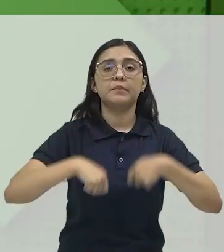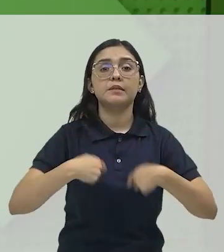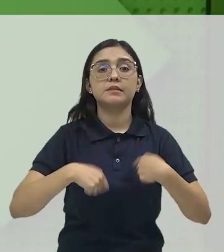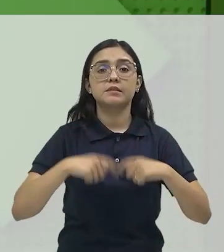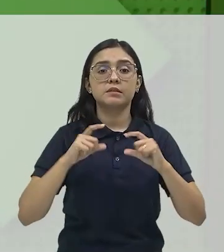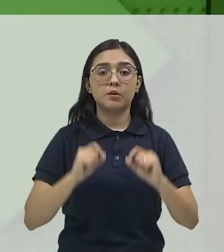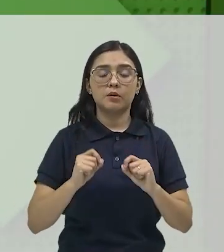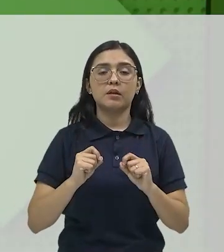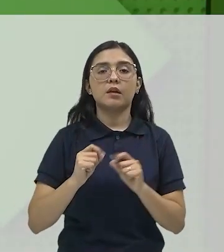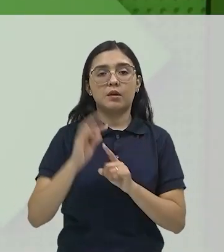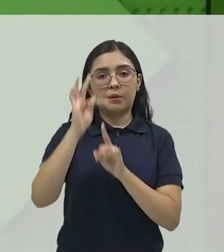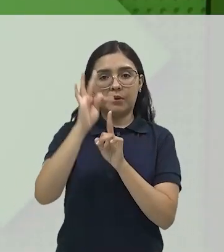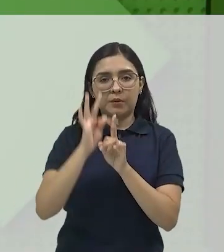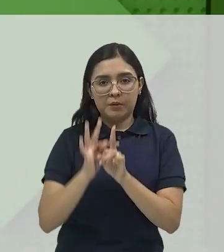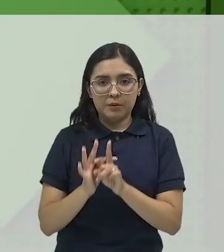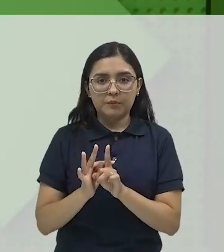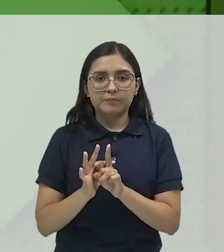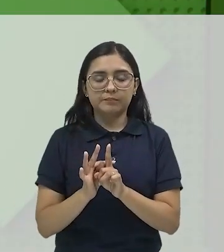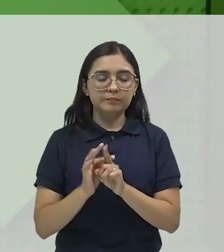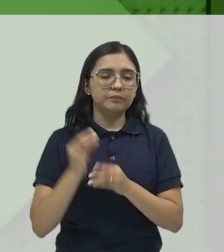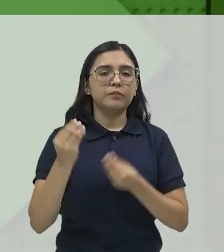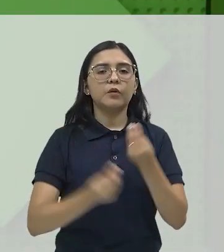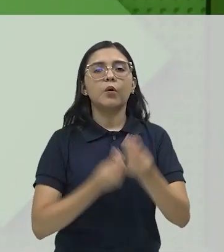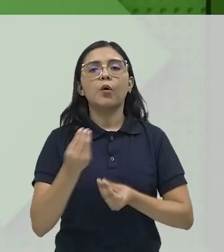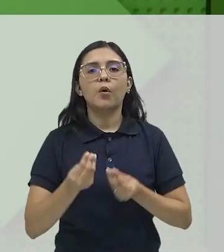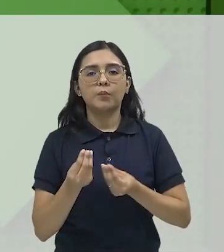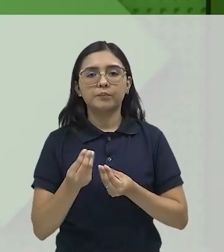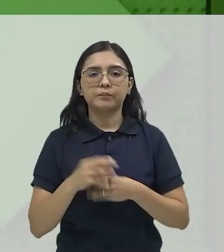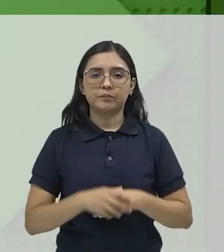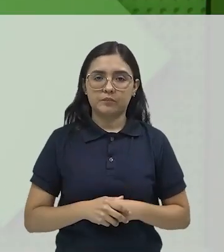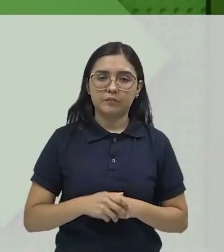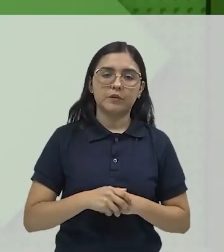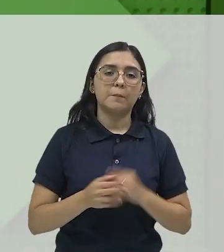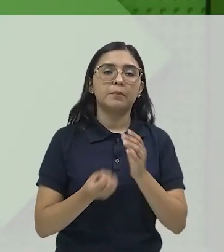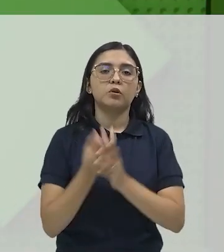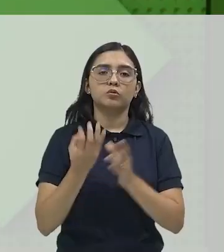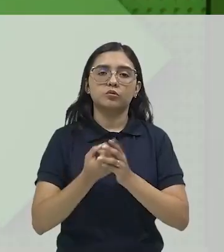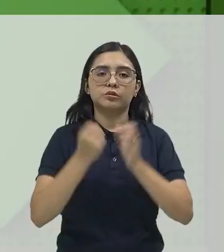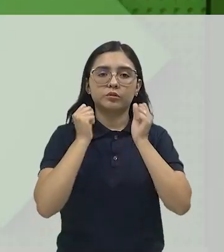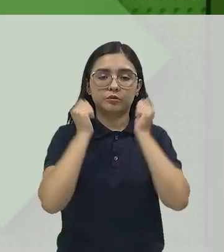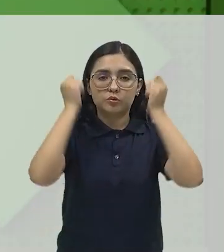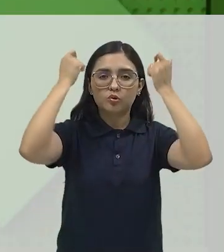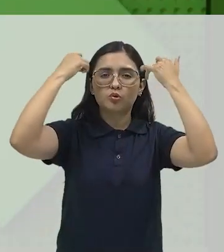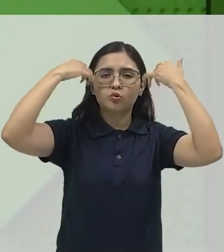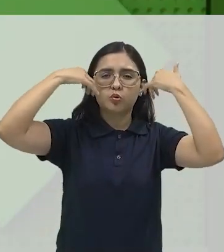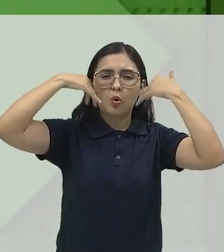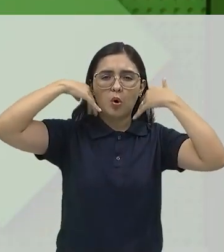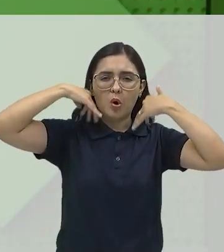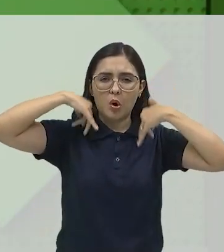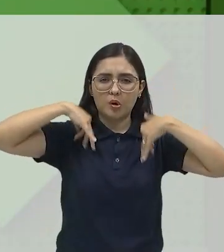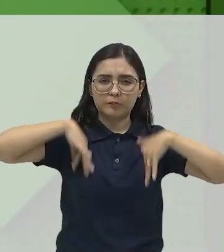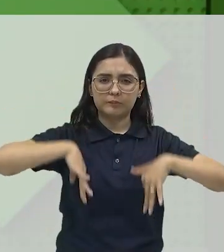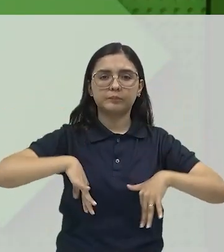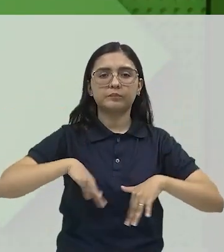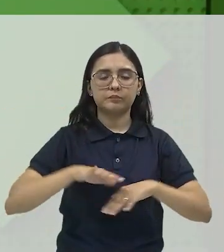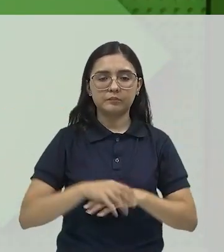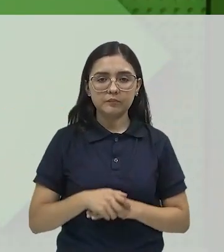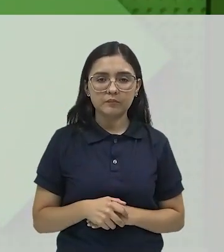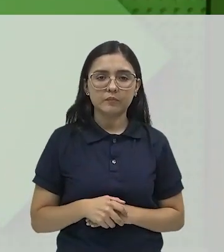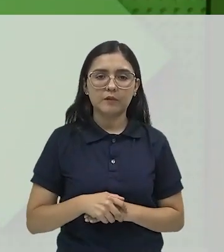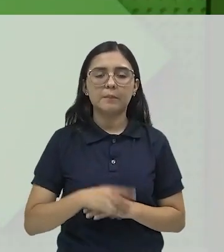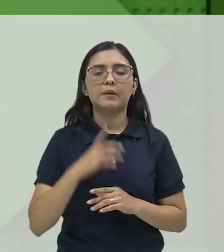ser resfriado. E de que maneira que ele vai ser resfriado? Produzindo suor. Então, o suor é liberado